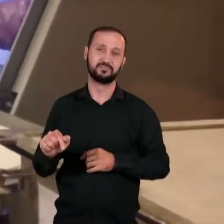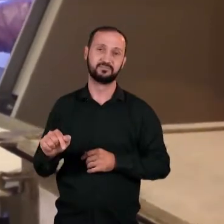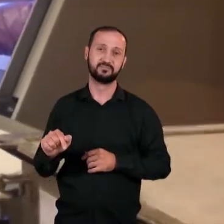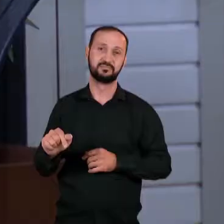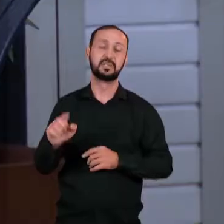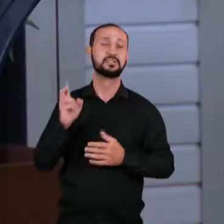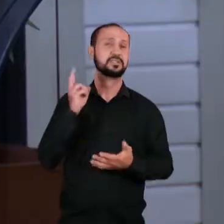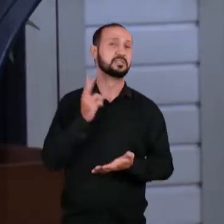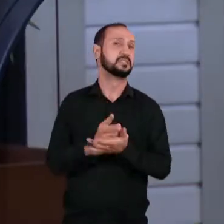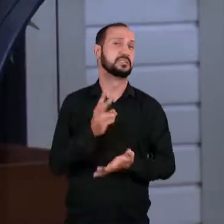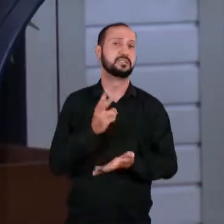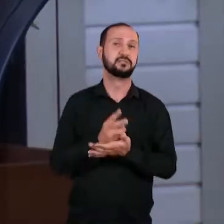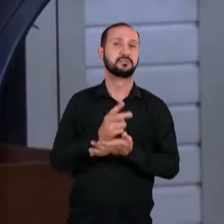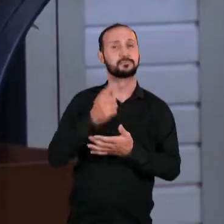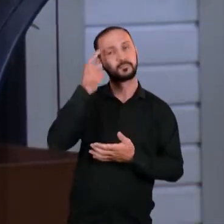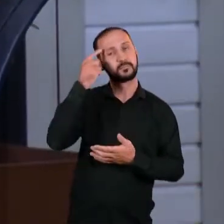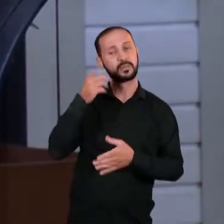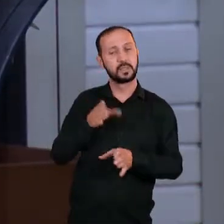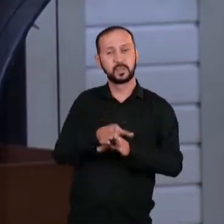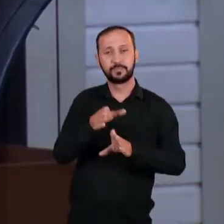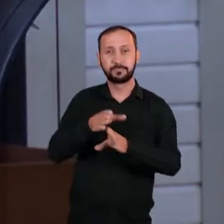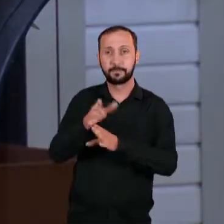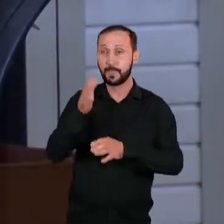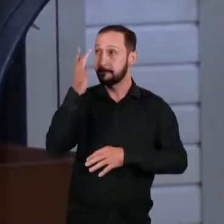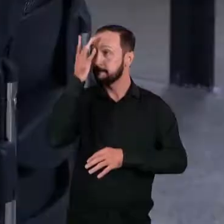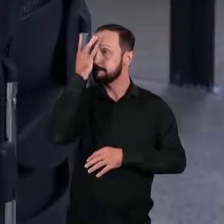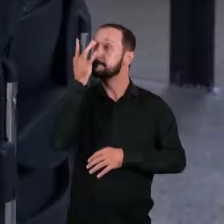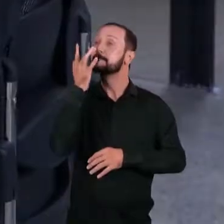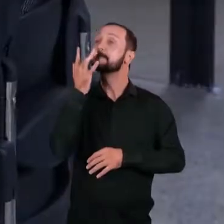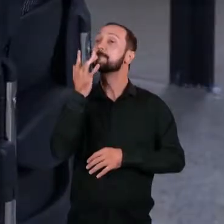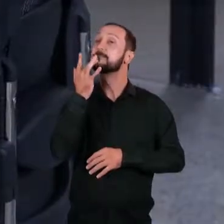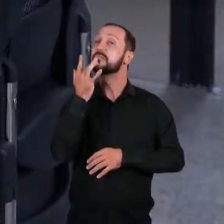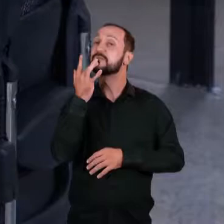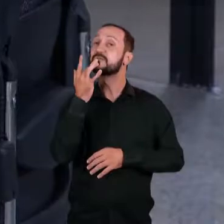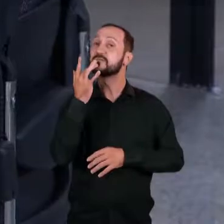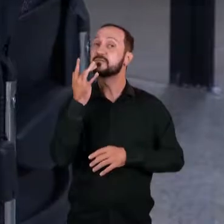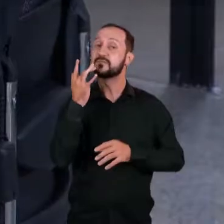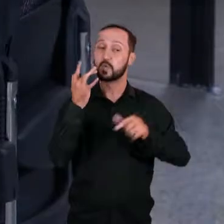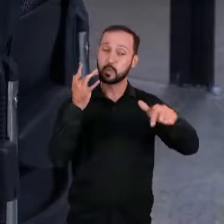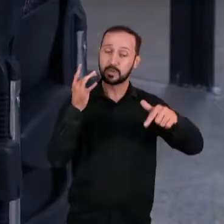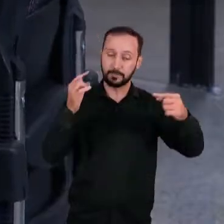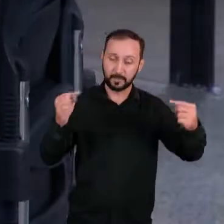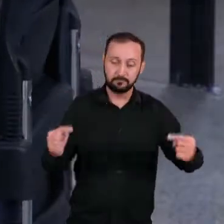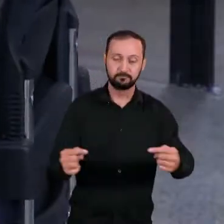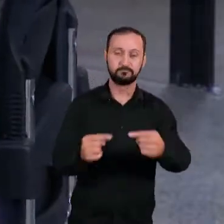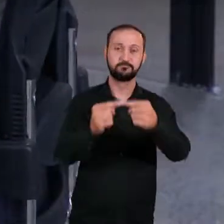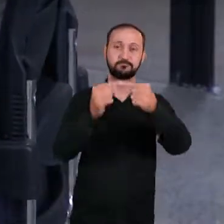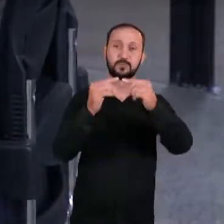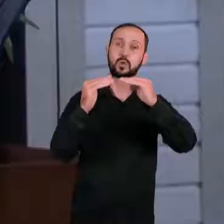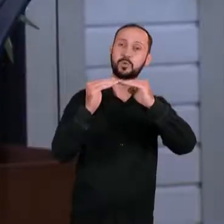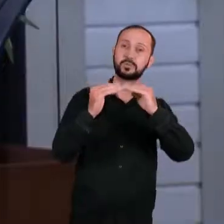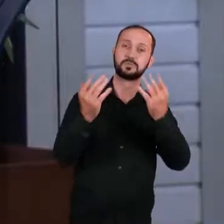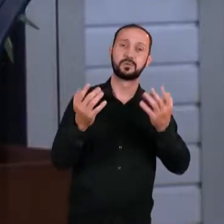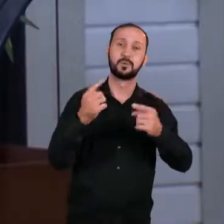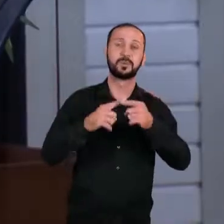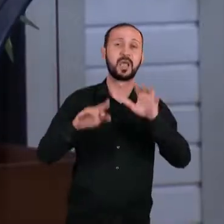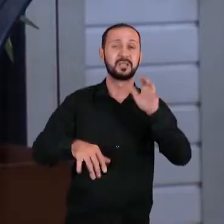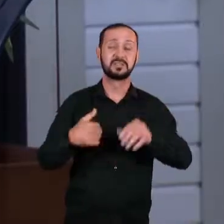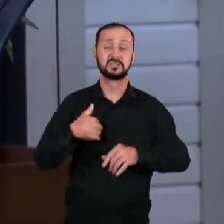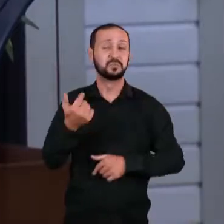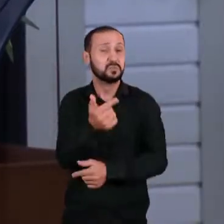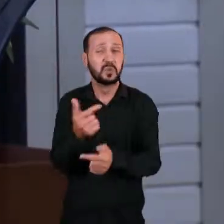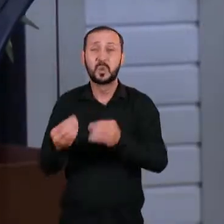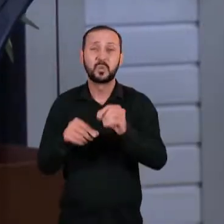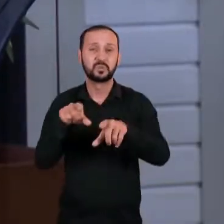pensa sempre em conciliar a personalidade da pessoa com o trabalho que ela ocupa. Quando não dá, né? Às vezes o paciente não tem como escolher, o